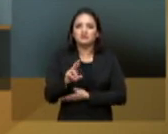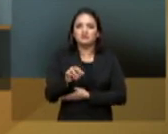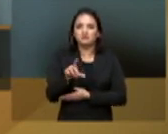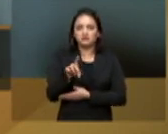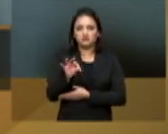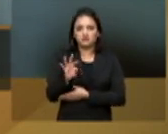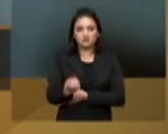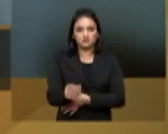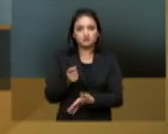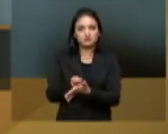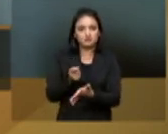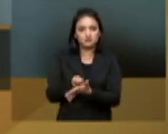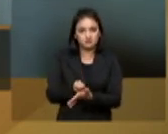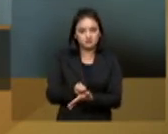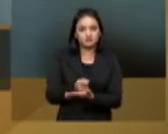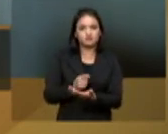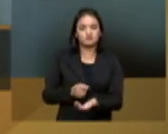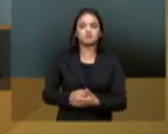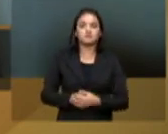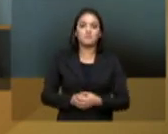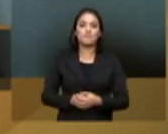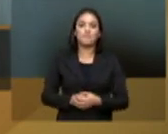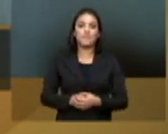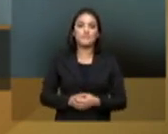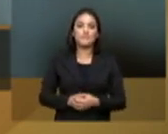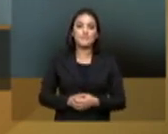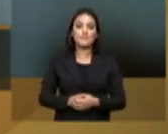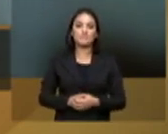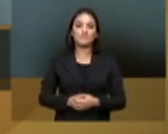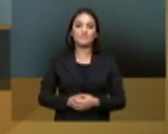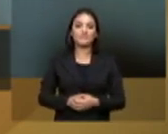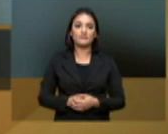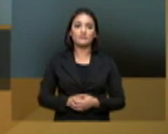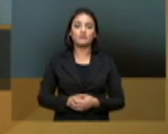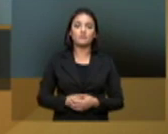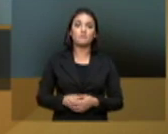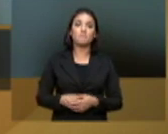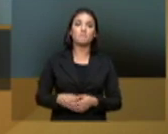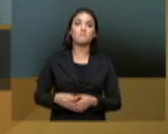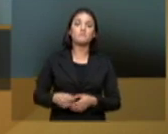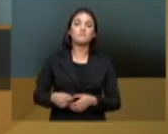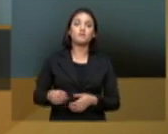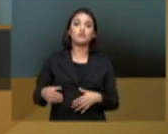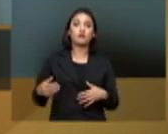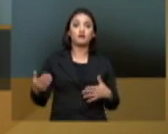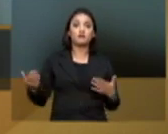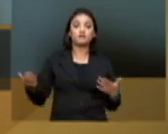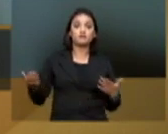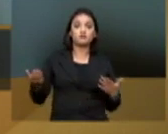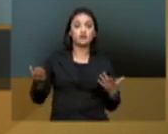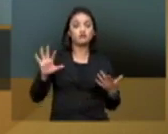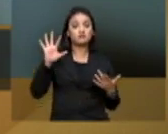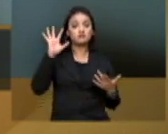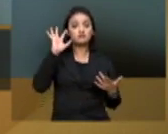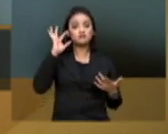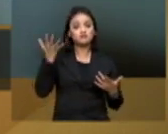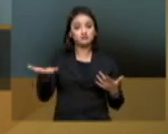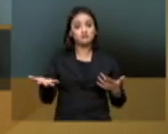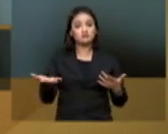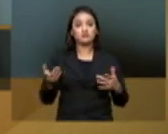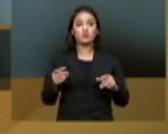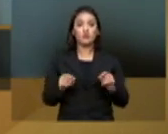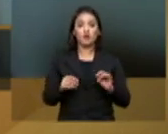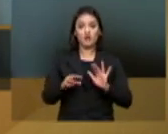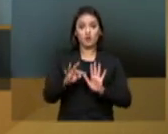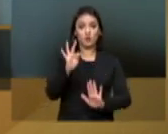cobrança dessas contribuições. Chega-se a esse entendimento, tendo em vista, notadamente, que